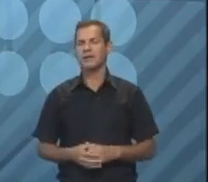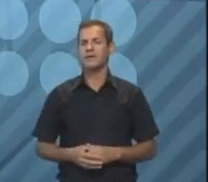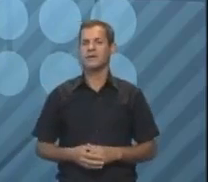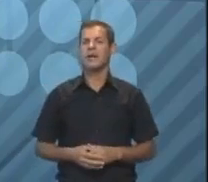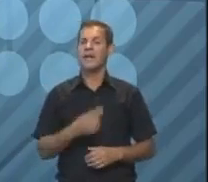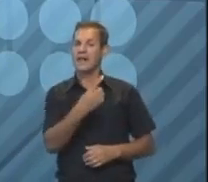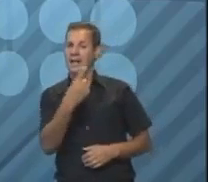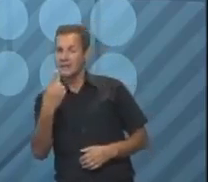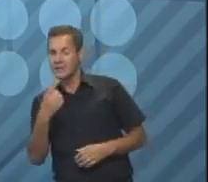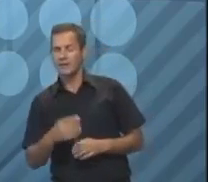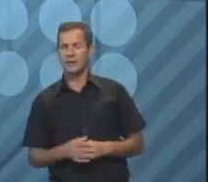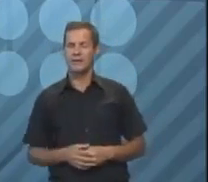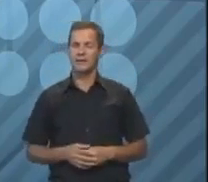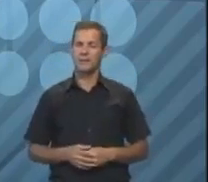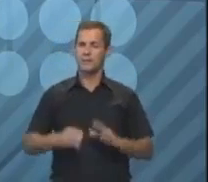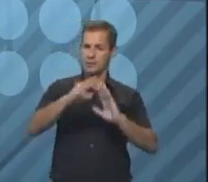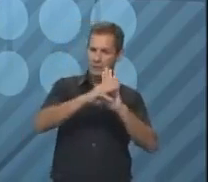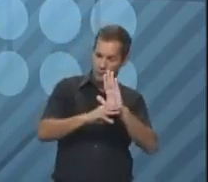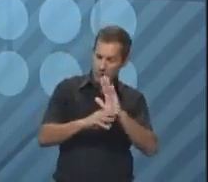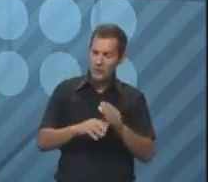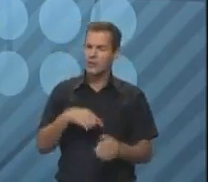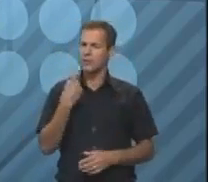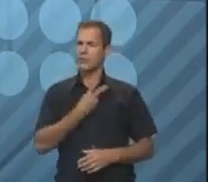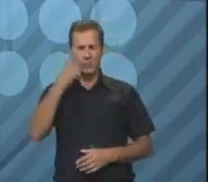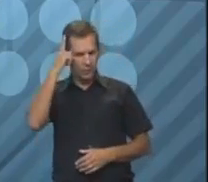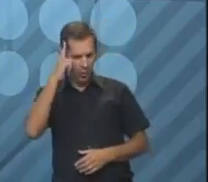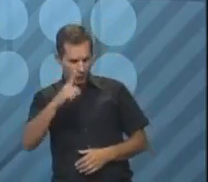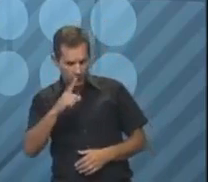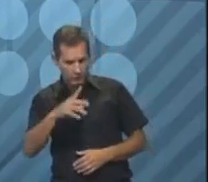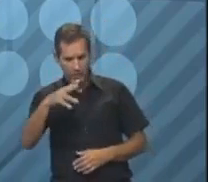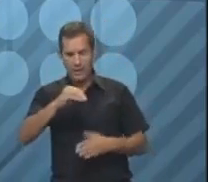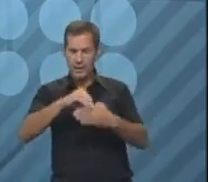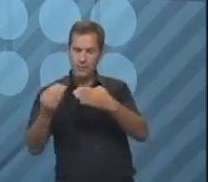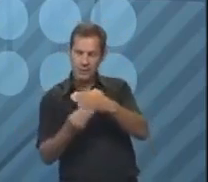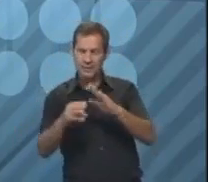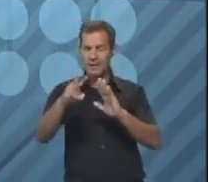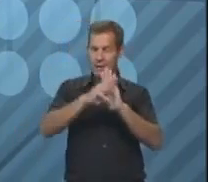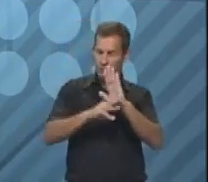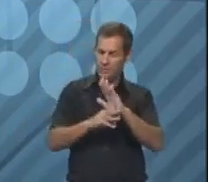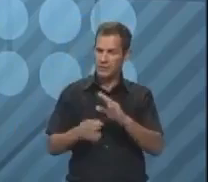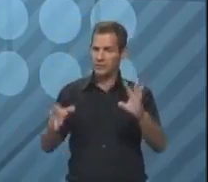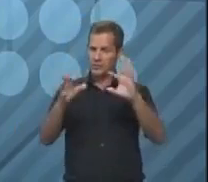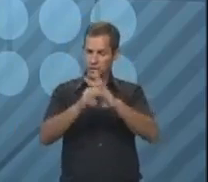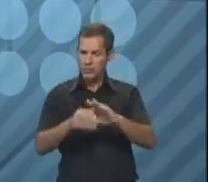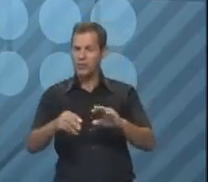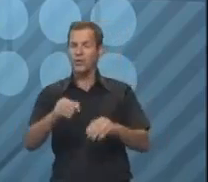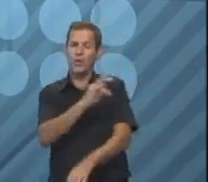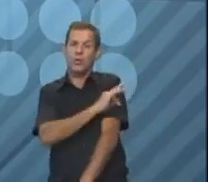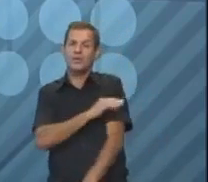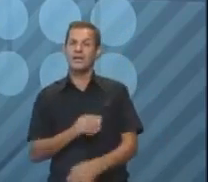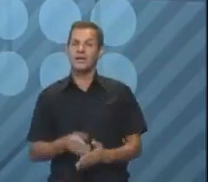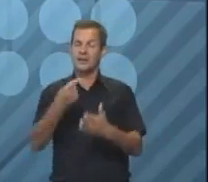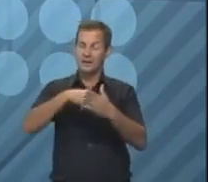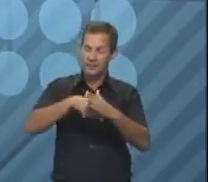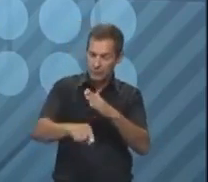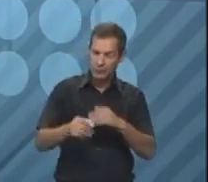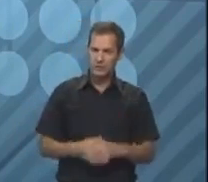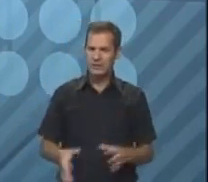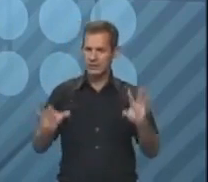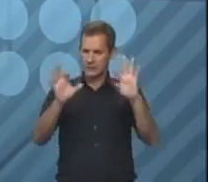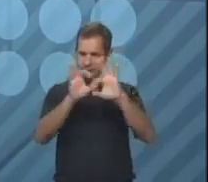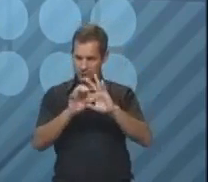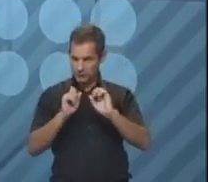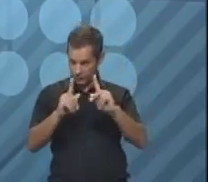características de cada um desses métodos para que a gente consiga aplicar esses métodos de integração ou técnicas avançadas